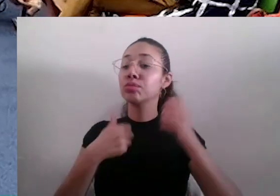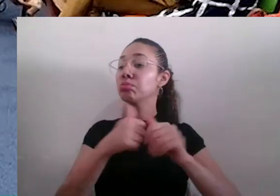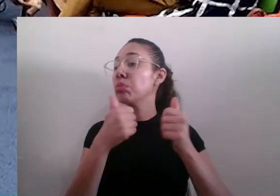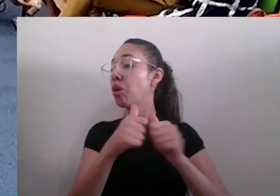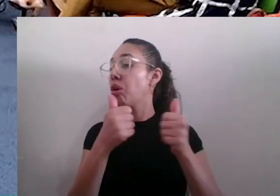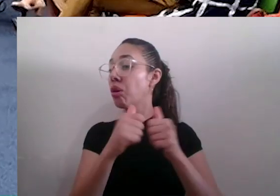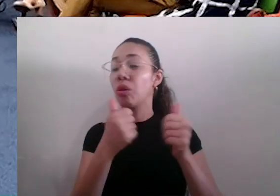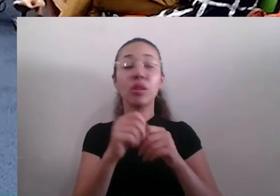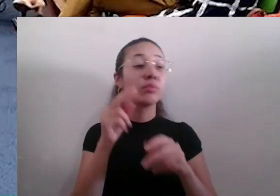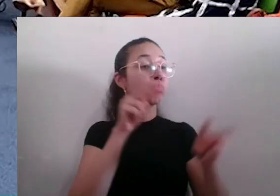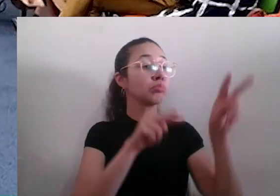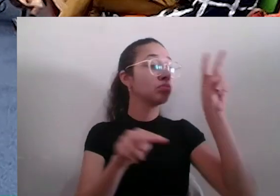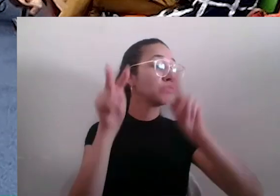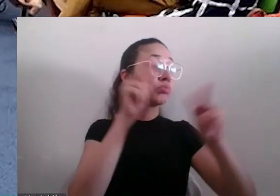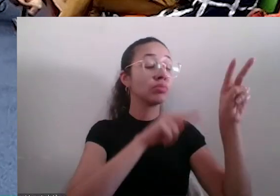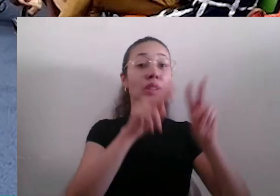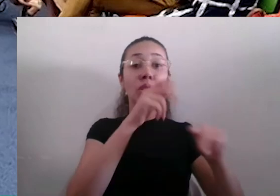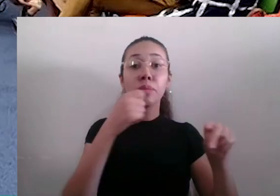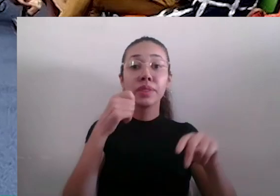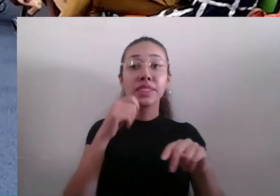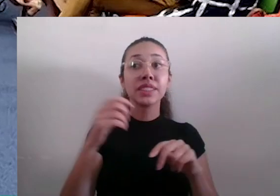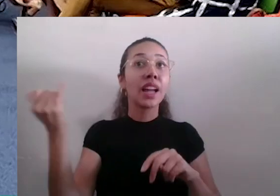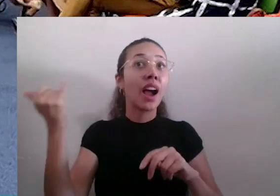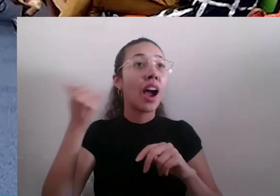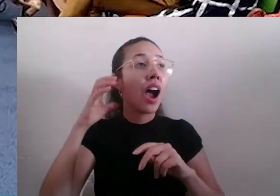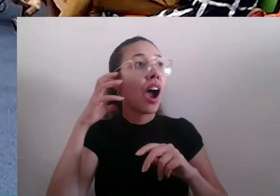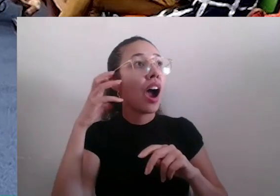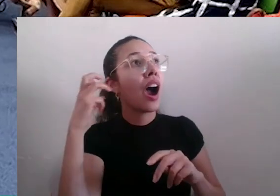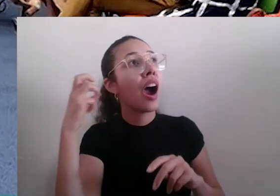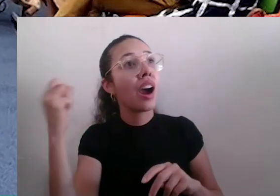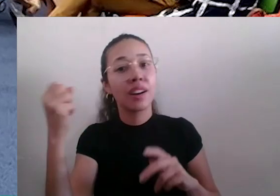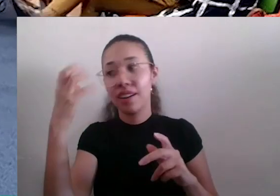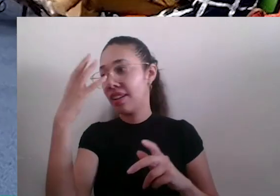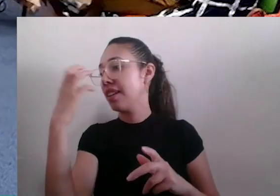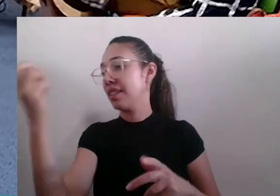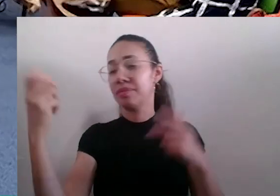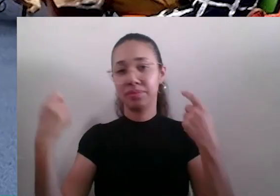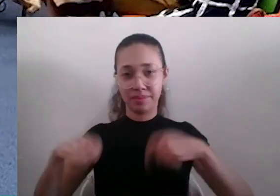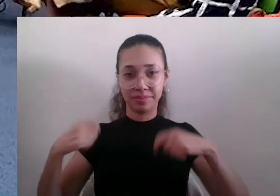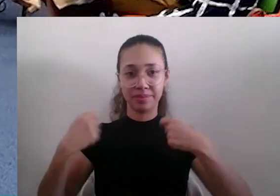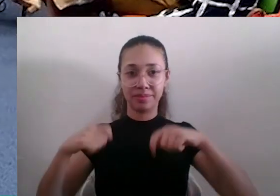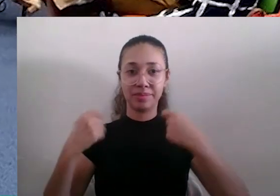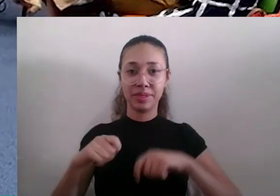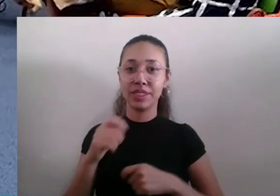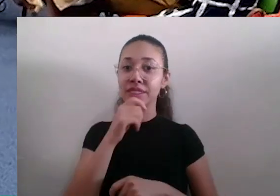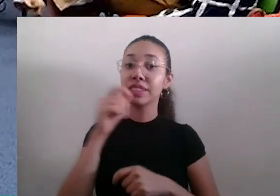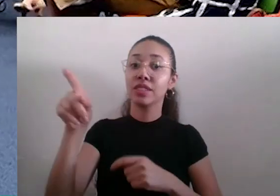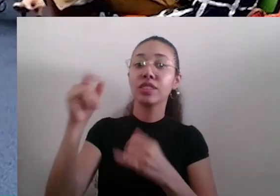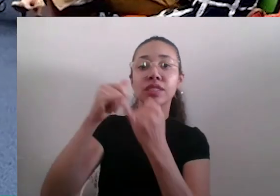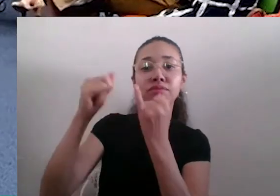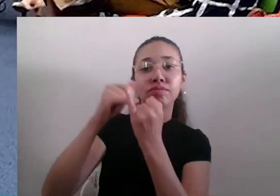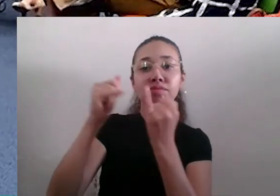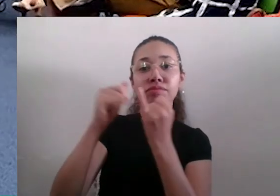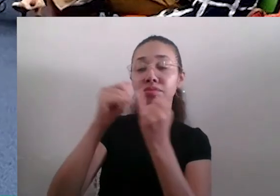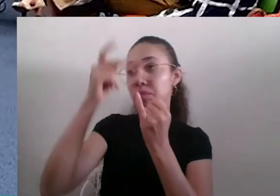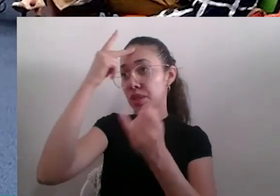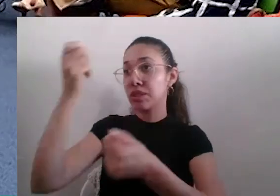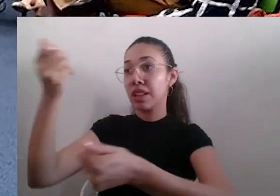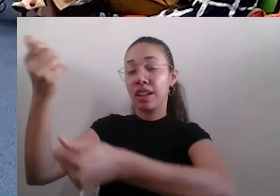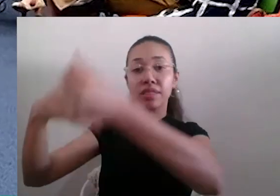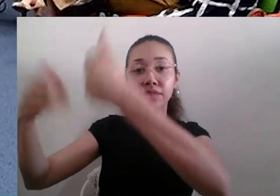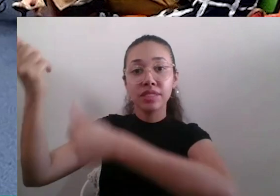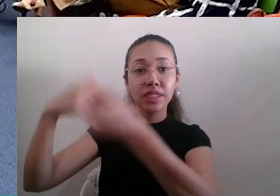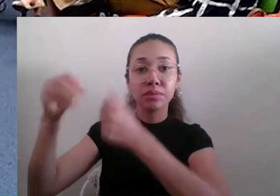se distraia você tem que ter coisas que tornem aquilo interessante Então isso é muito bom você pega um pouquinho do que a pessoa falou faz um sabe faz um um